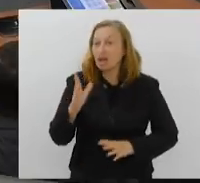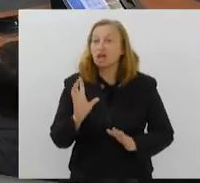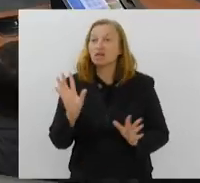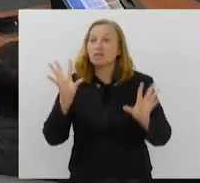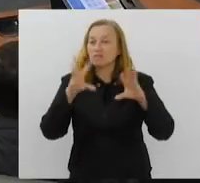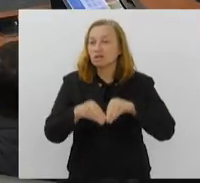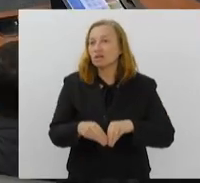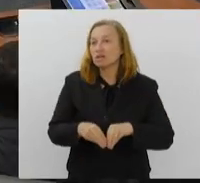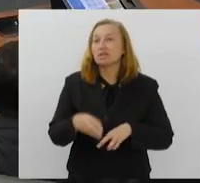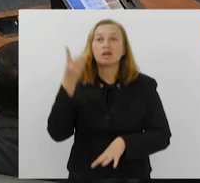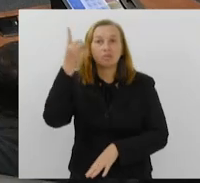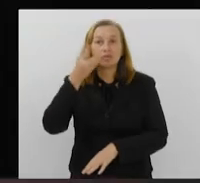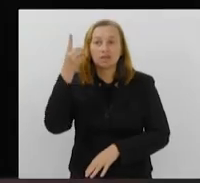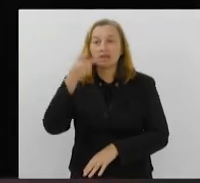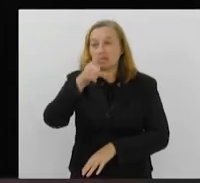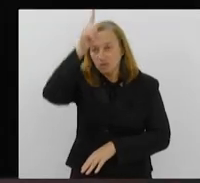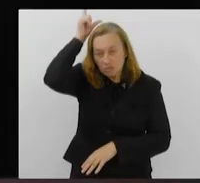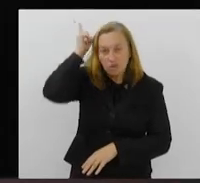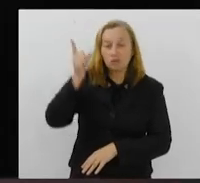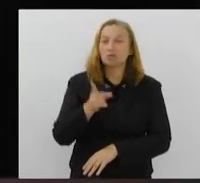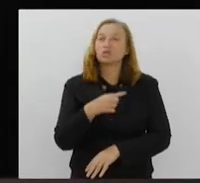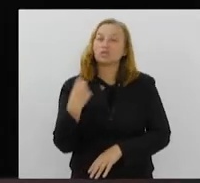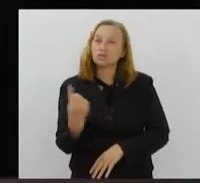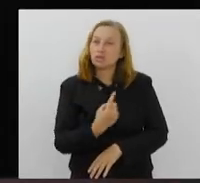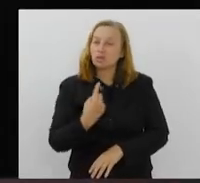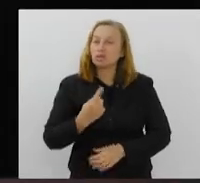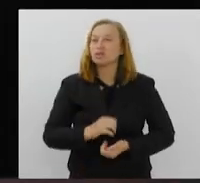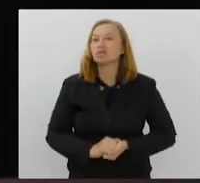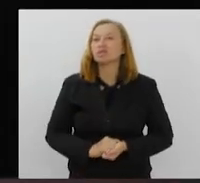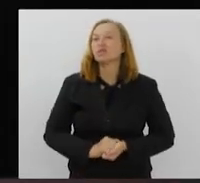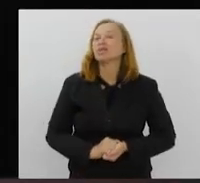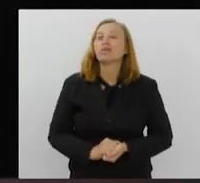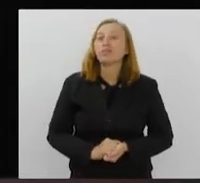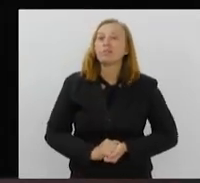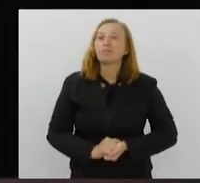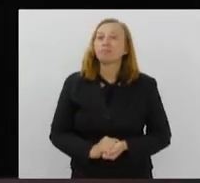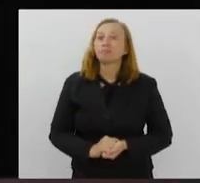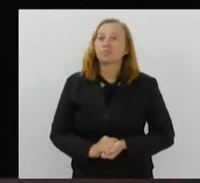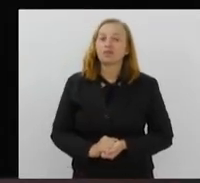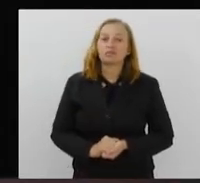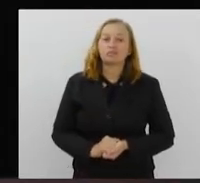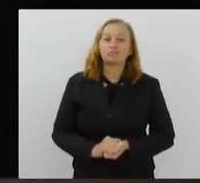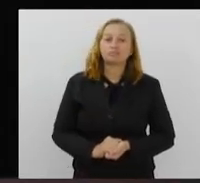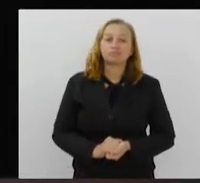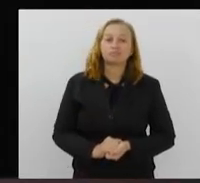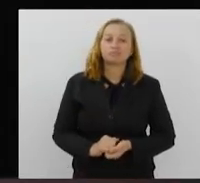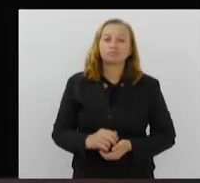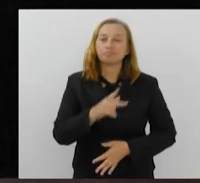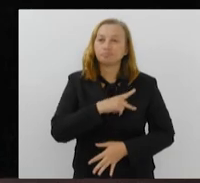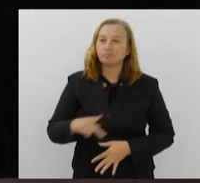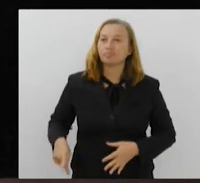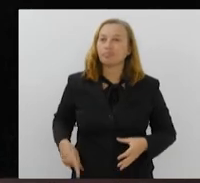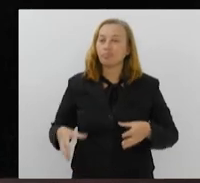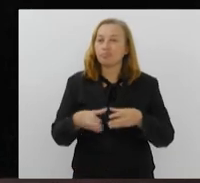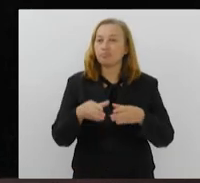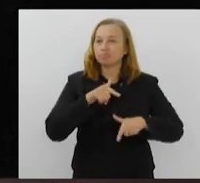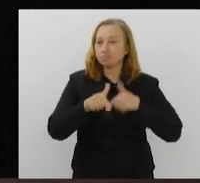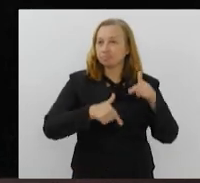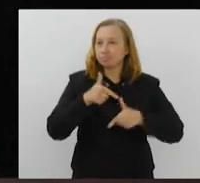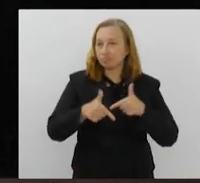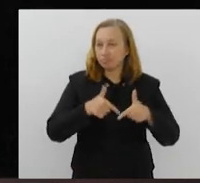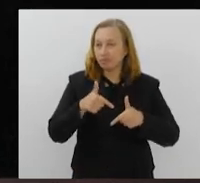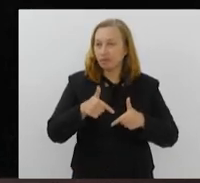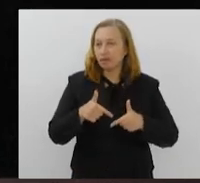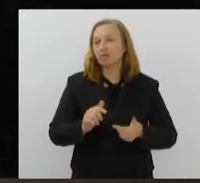concluir, deputado Luiz Paulo, nós, desde o início da legislatura e por ocasião da assunção da presidência da Comissão de Trabalho, fizemos